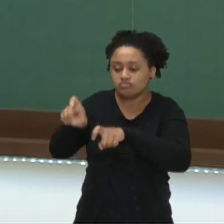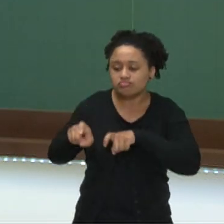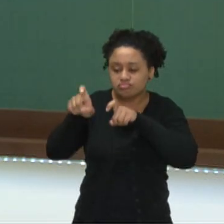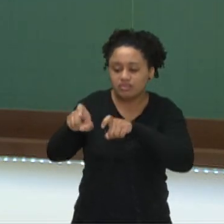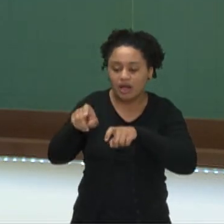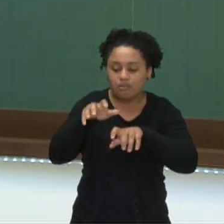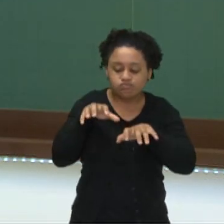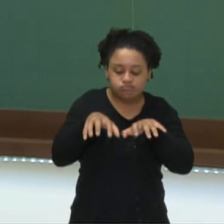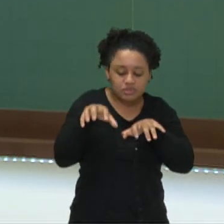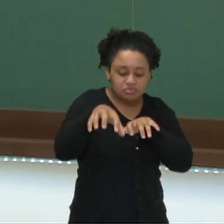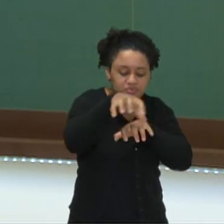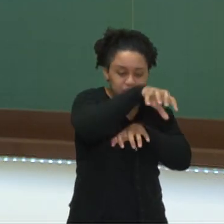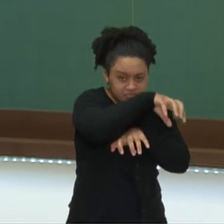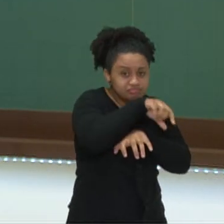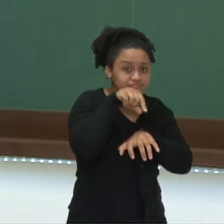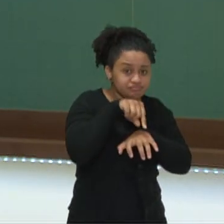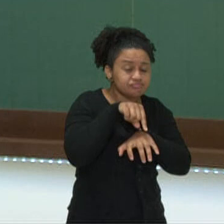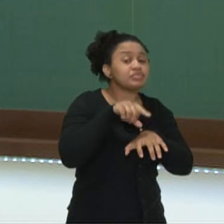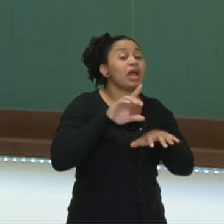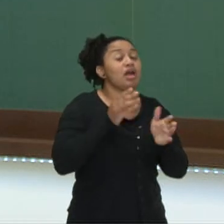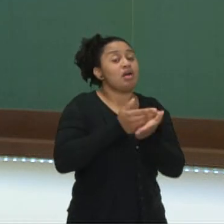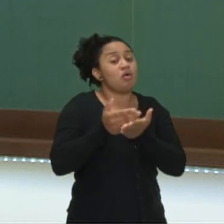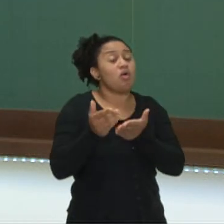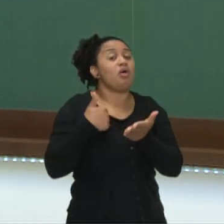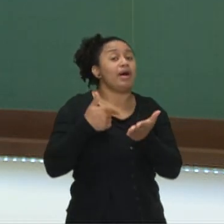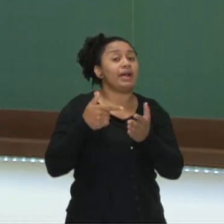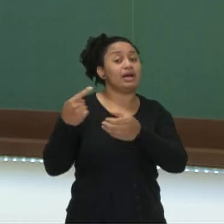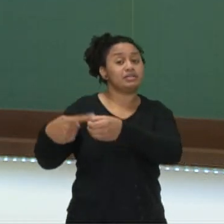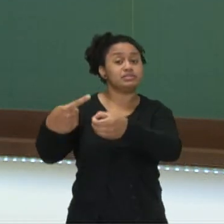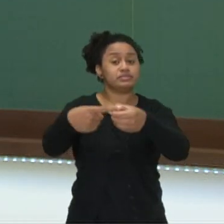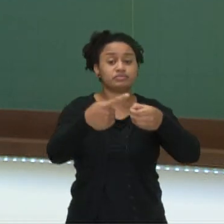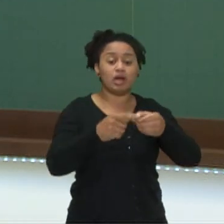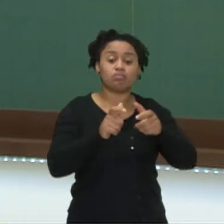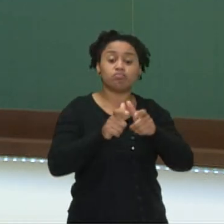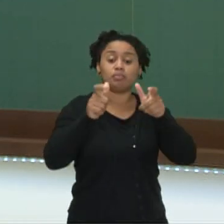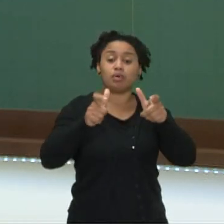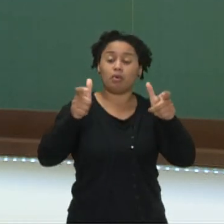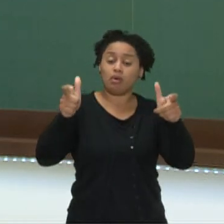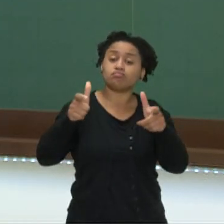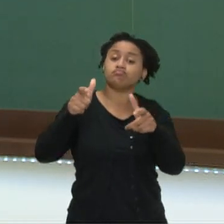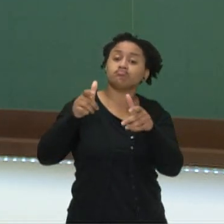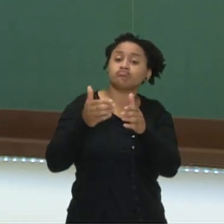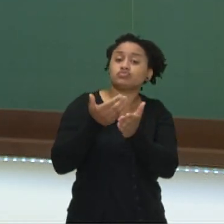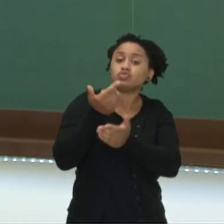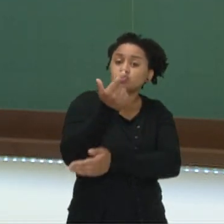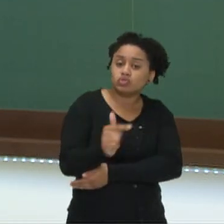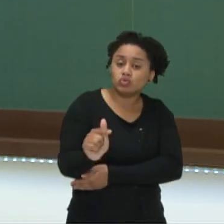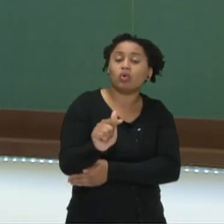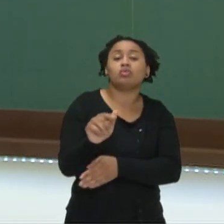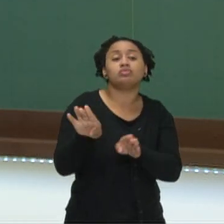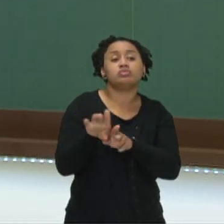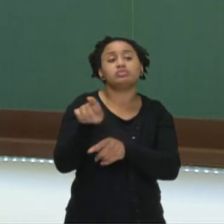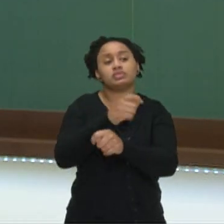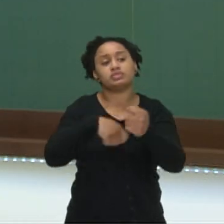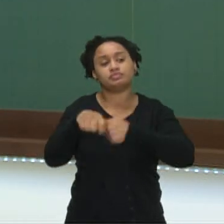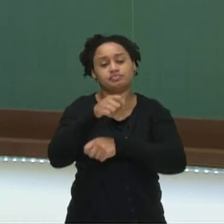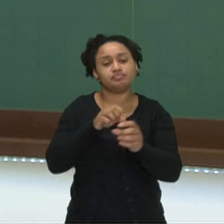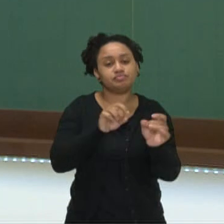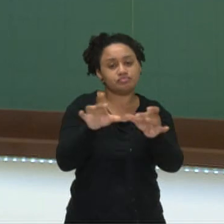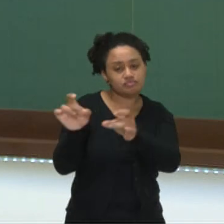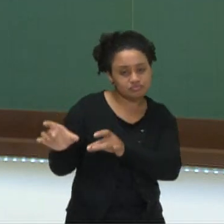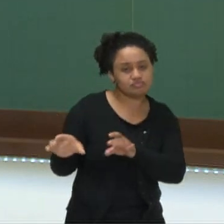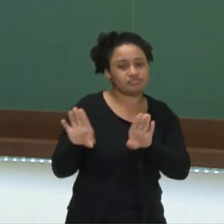feudo. Agora a gente vai ter um renascimento das cidades e também do comércio junto com as